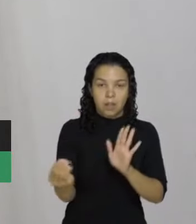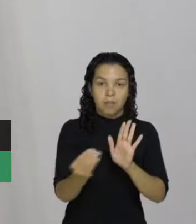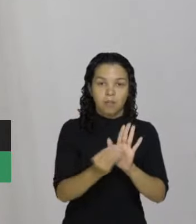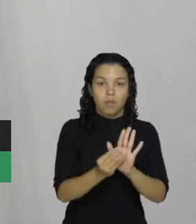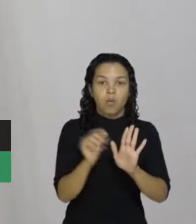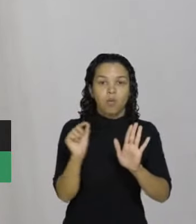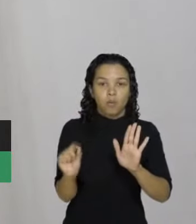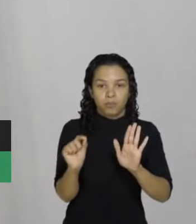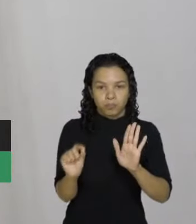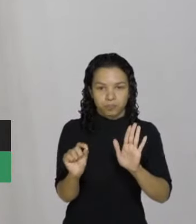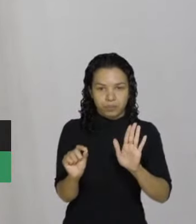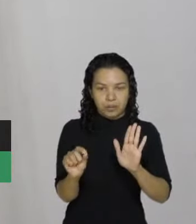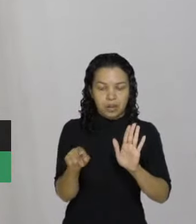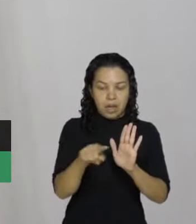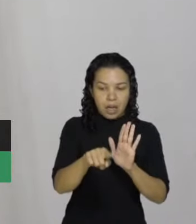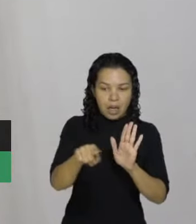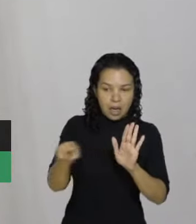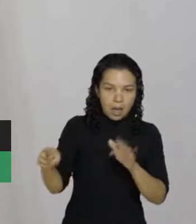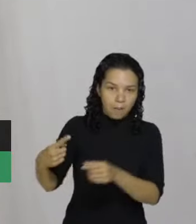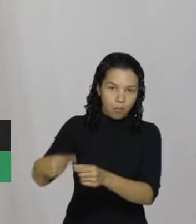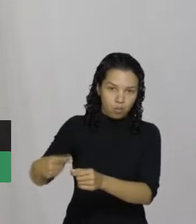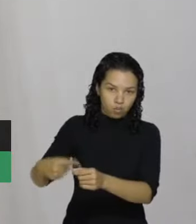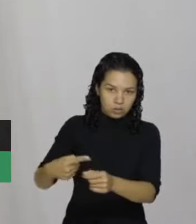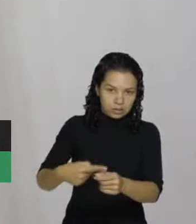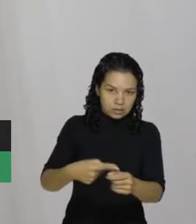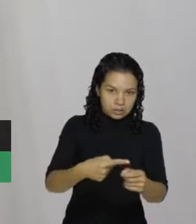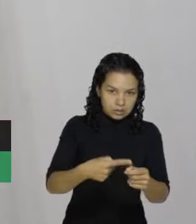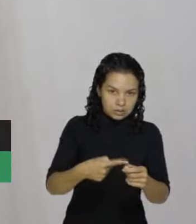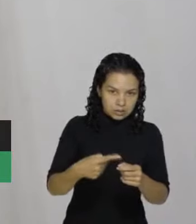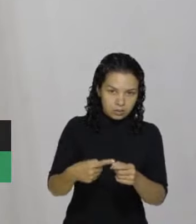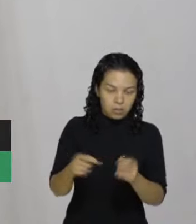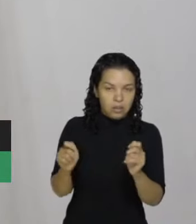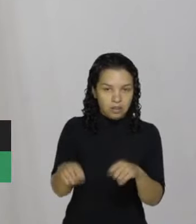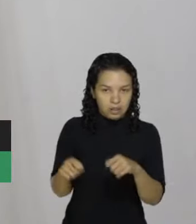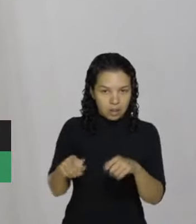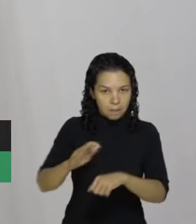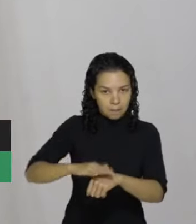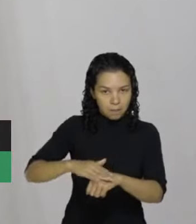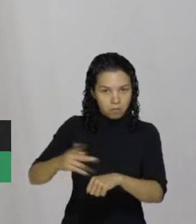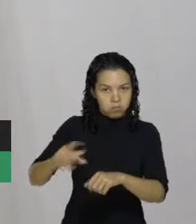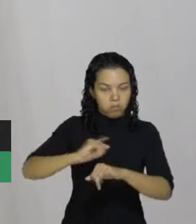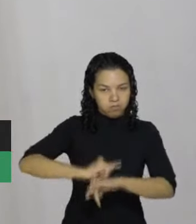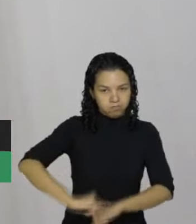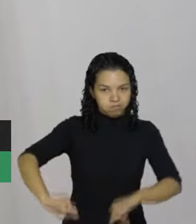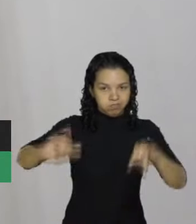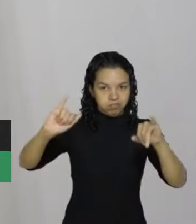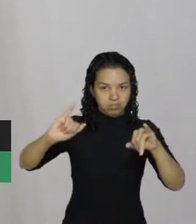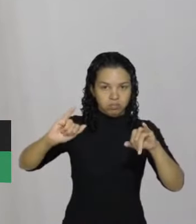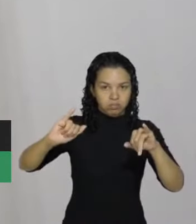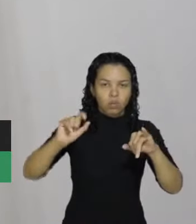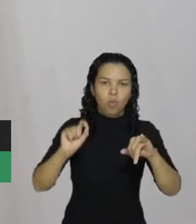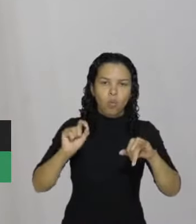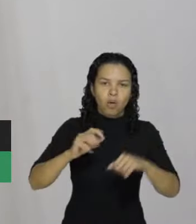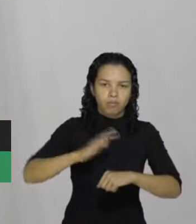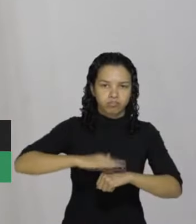delegou aos municípios a possibilidade da autodeclaração. O que é a